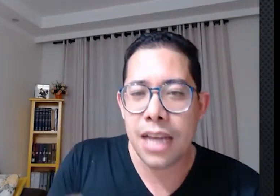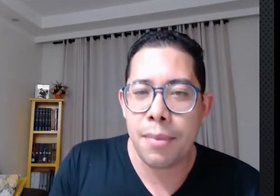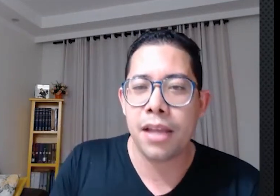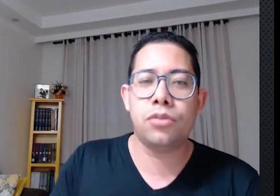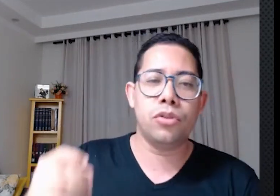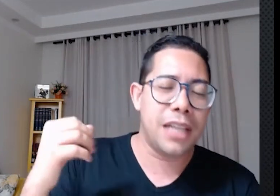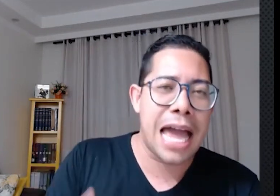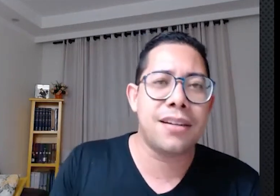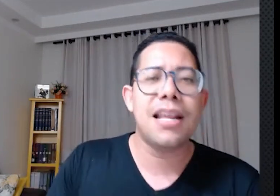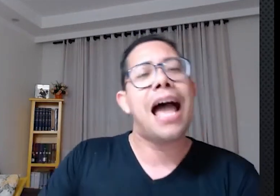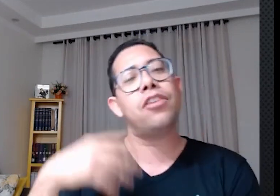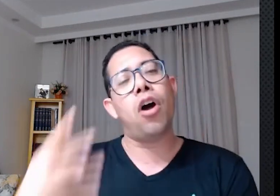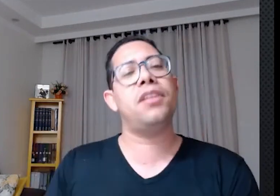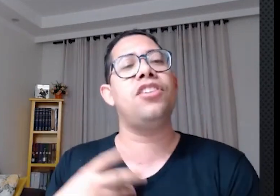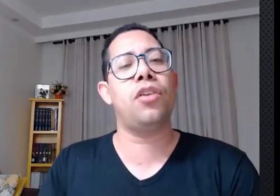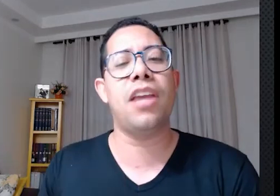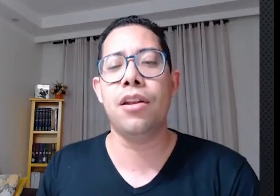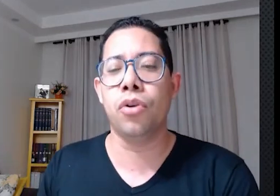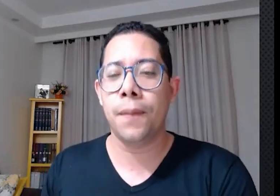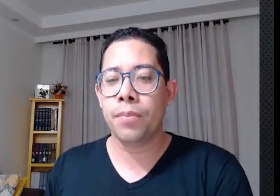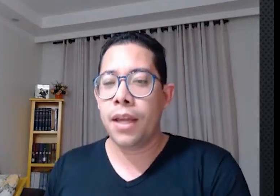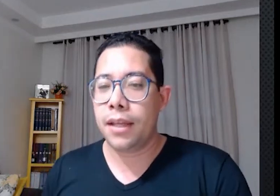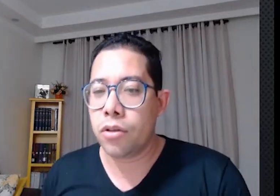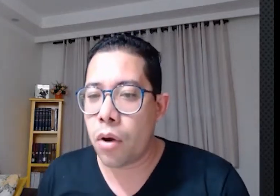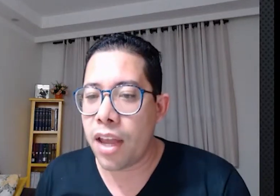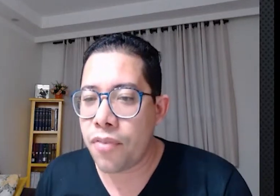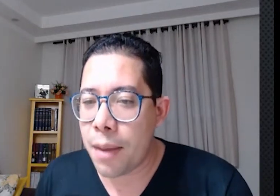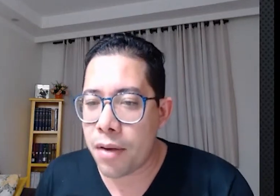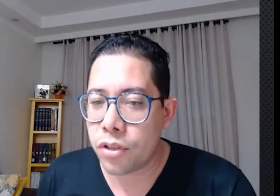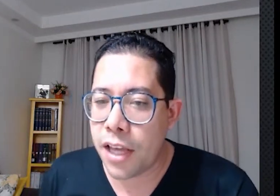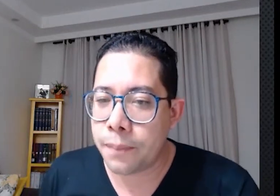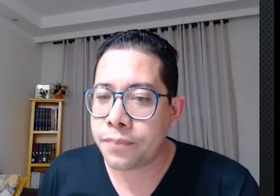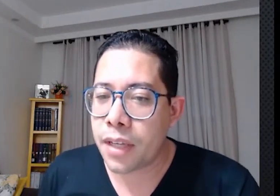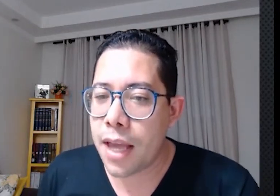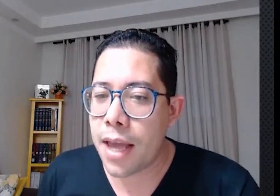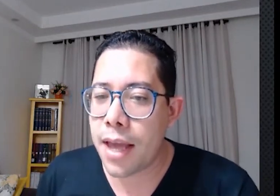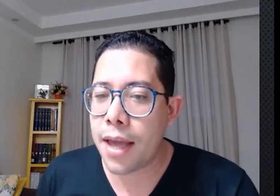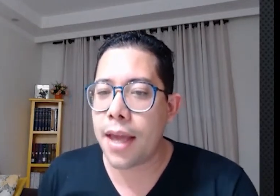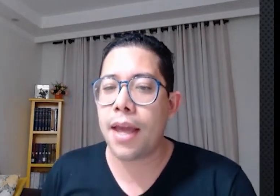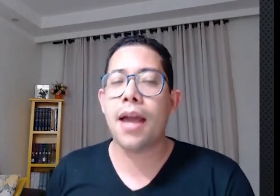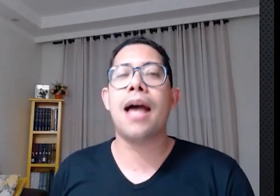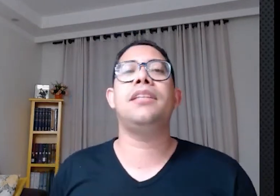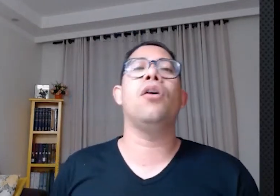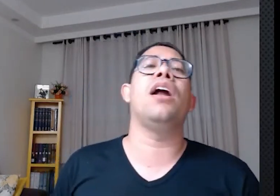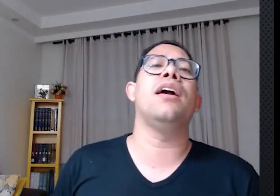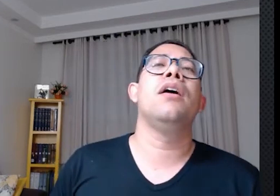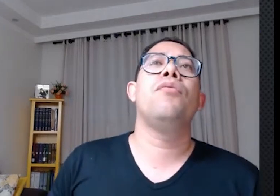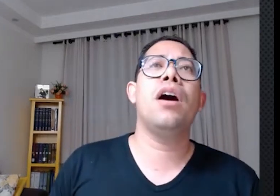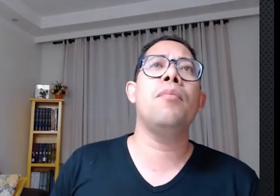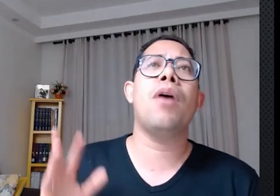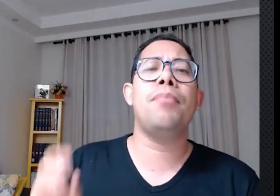os ensinamentos, os milagres, as obras que Jesus realizou. Então, se alguém fala para você, assim,